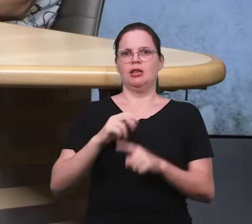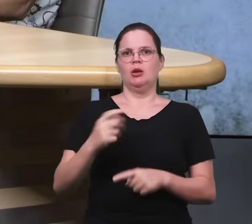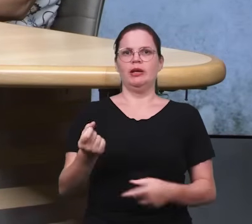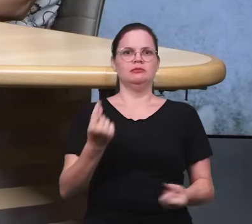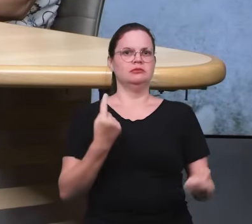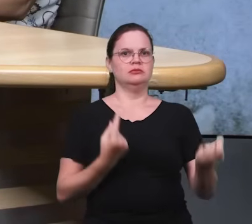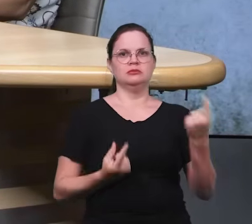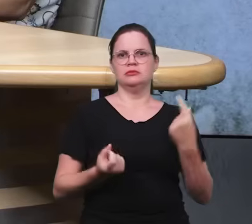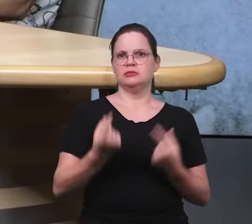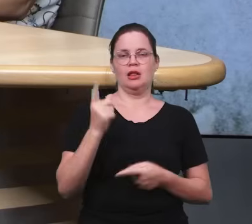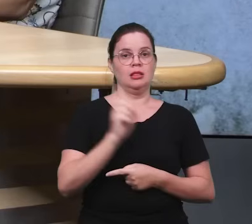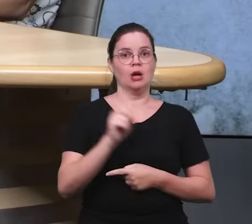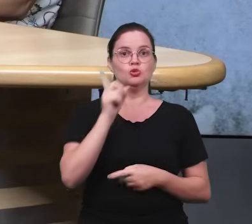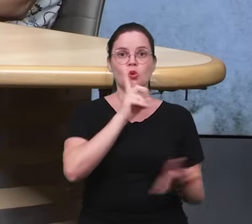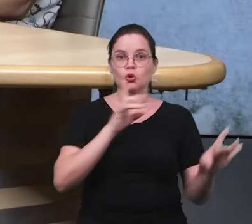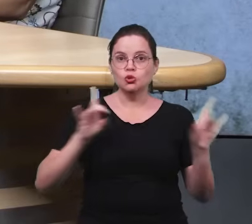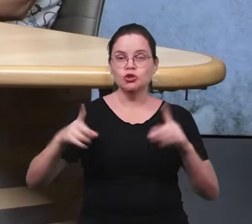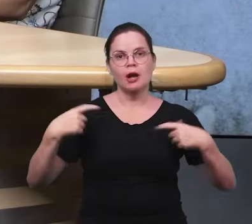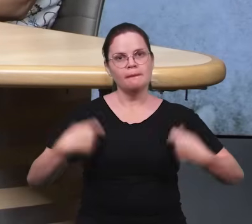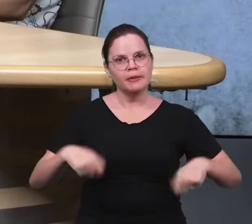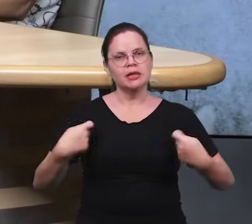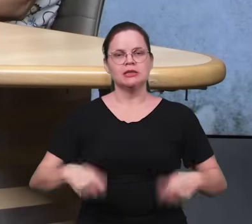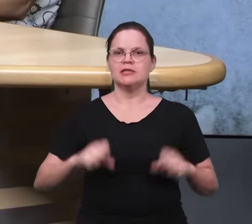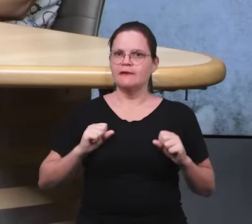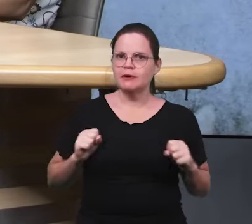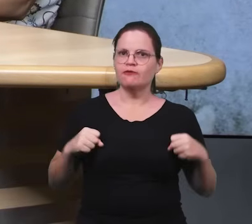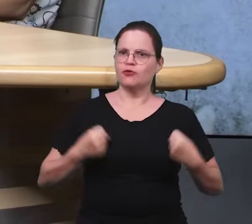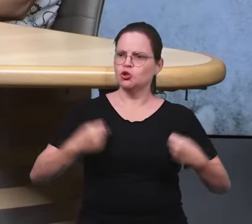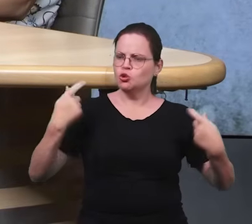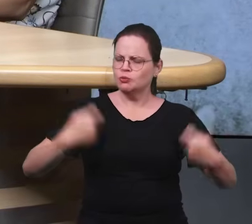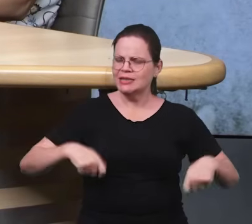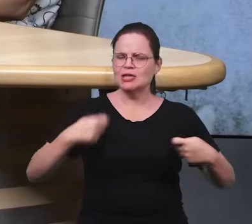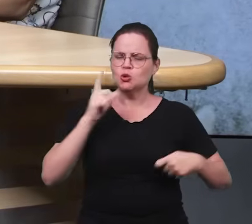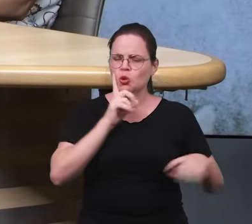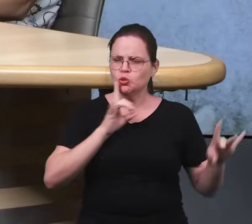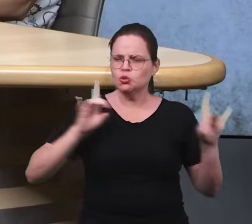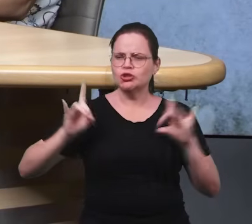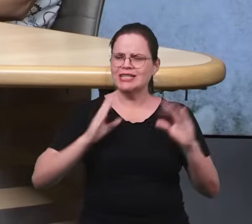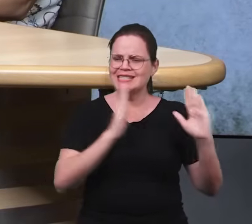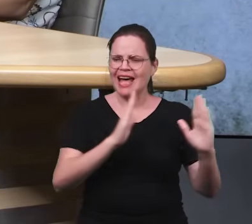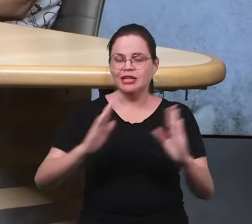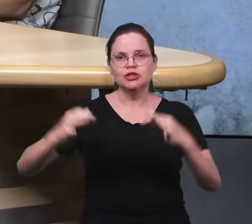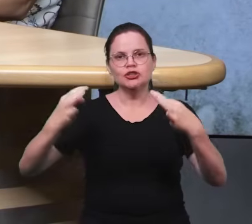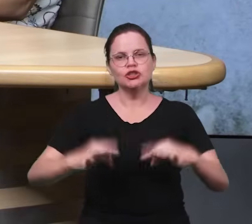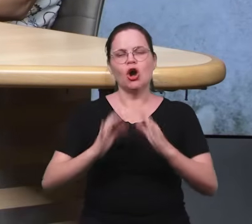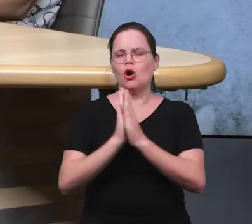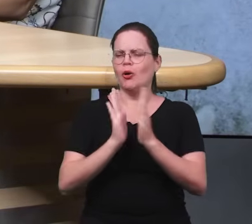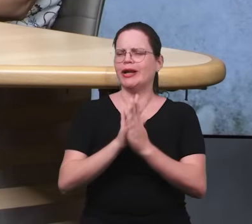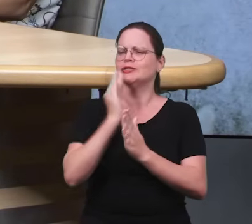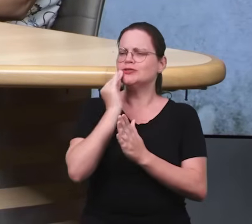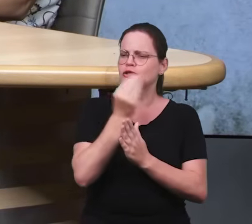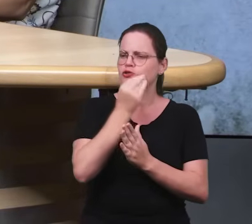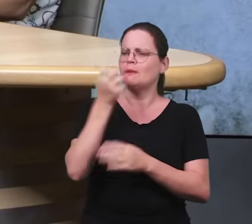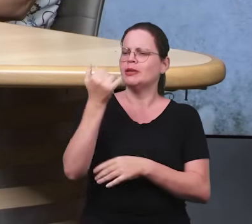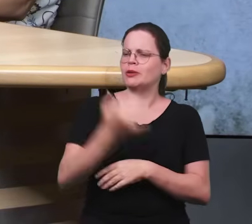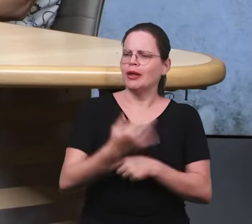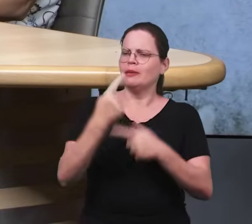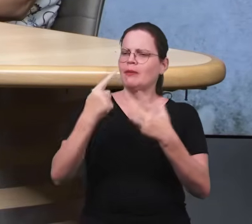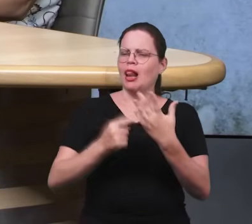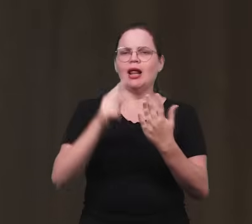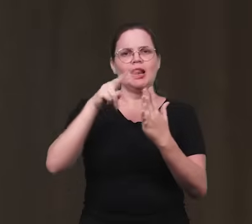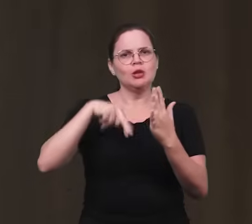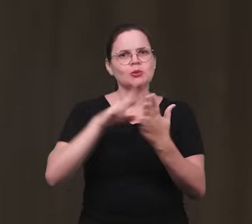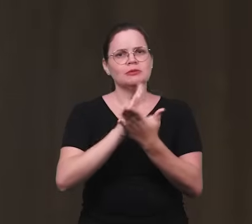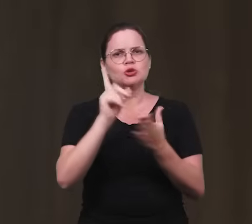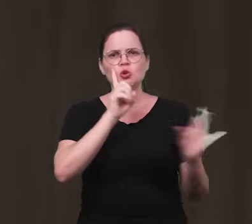você fortalecer um músculo fazendo um exercício físico uma vez no mês, uma vez por ano. Então, é um trabalho